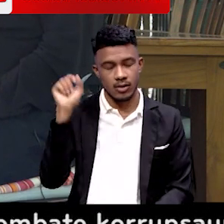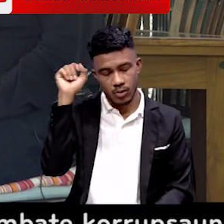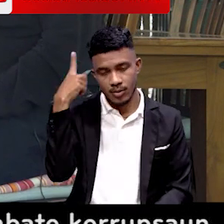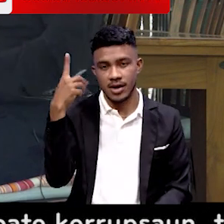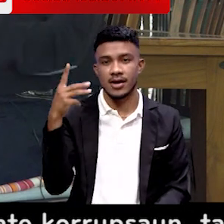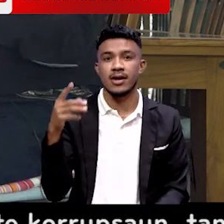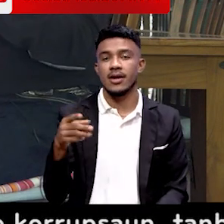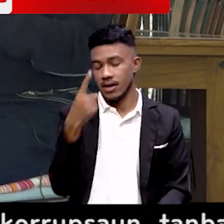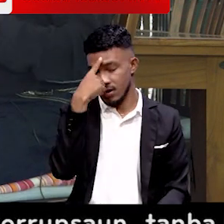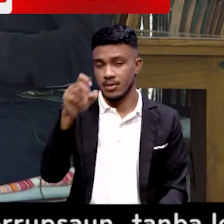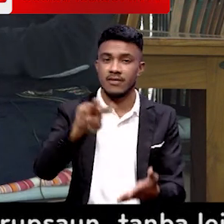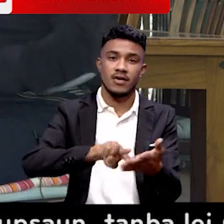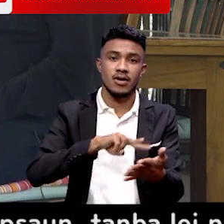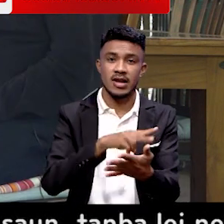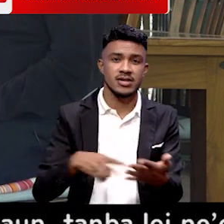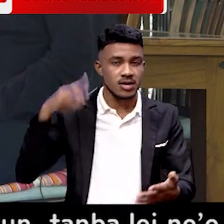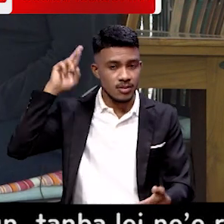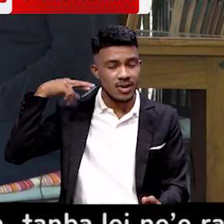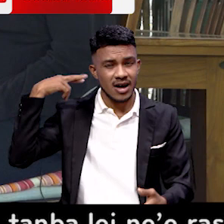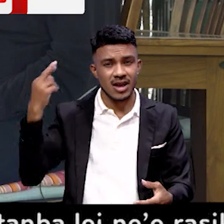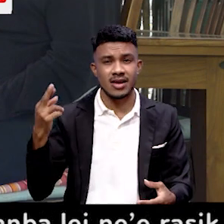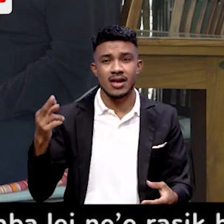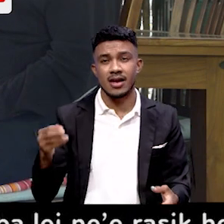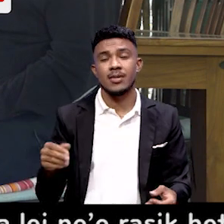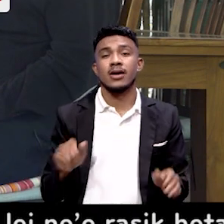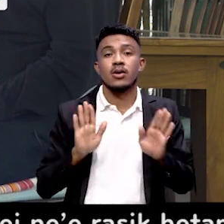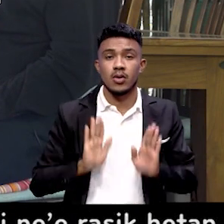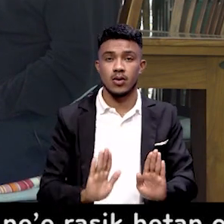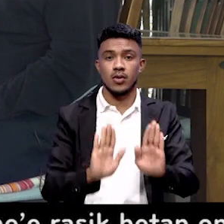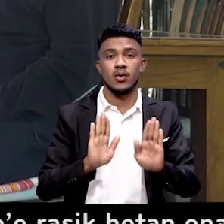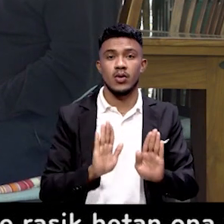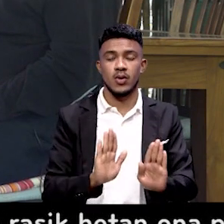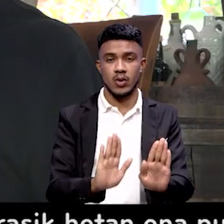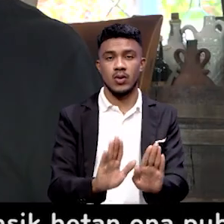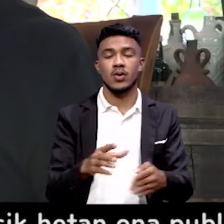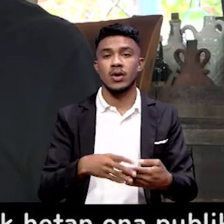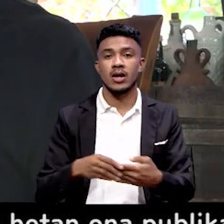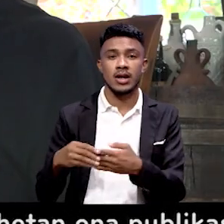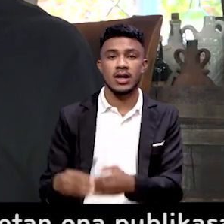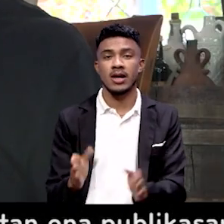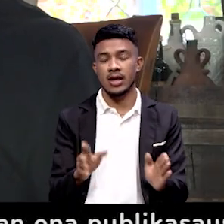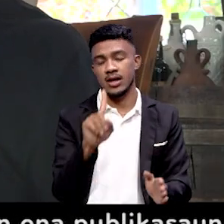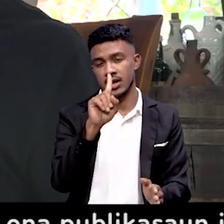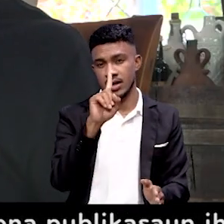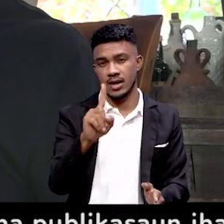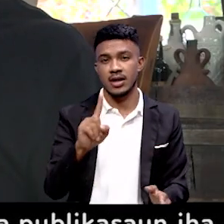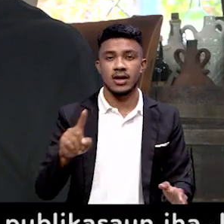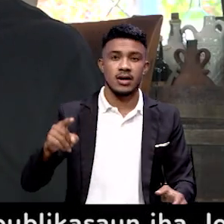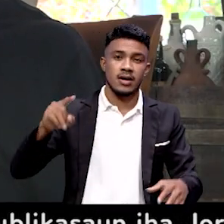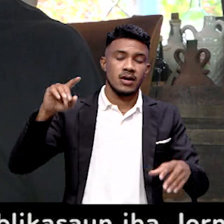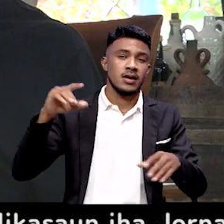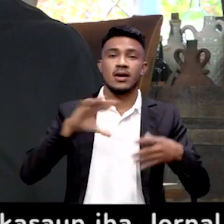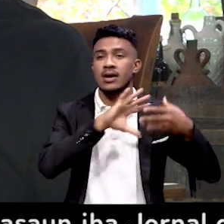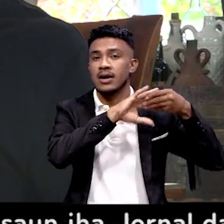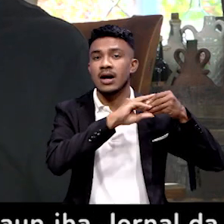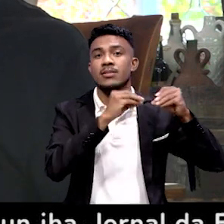Né? Nem é uma tudo liderada, nem a carisma, nem a capacidade de